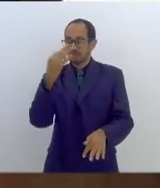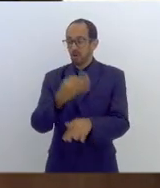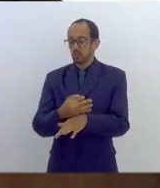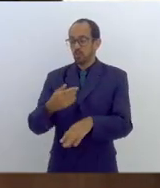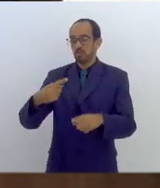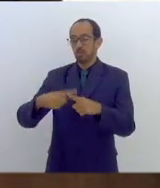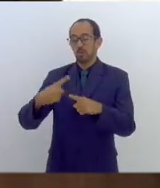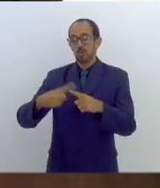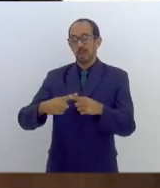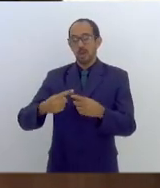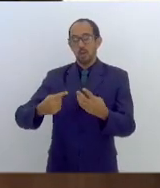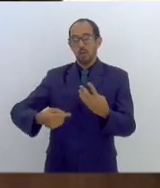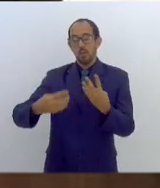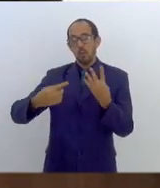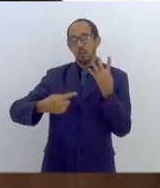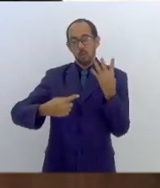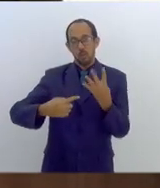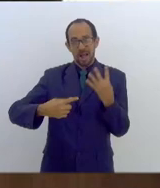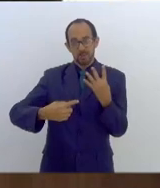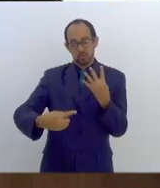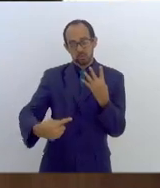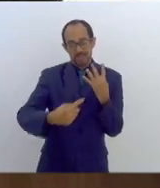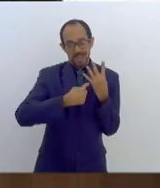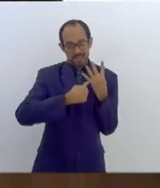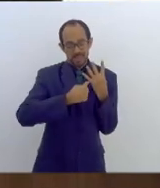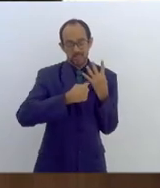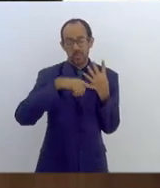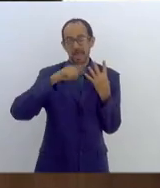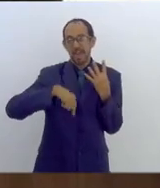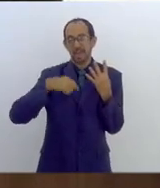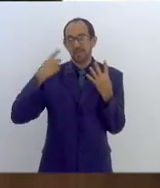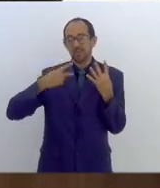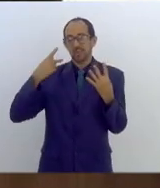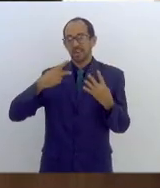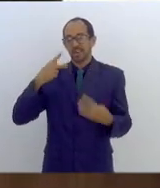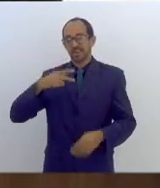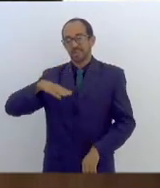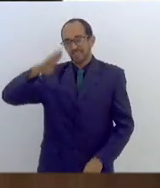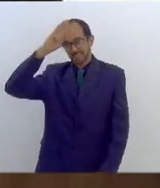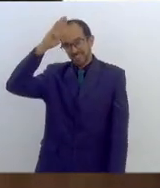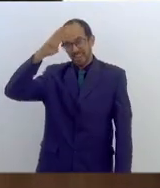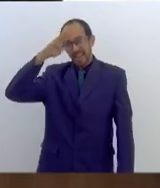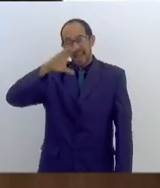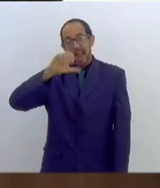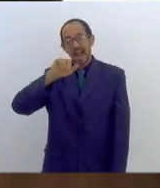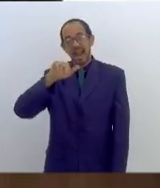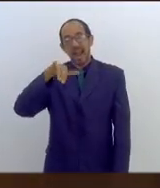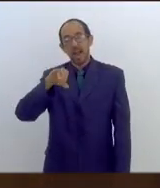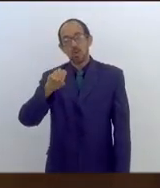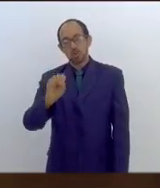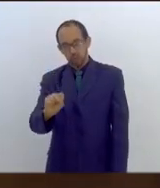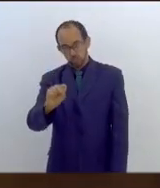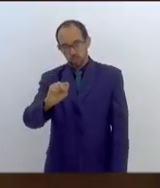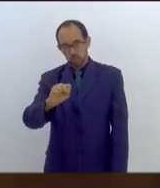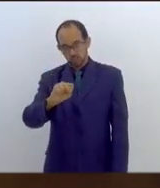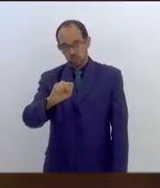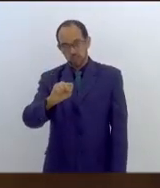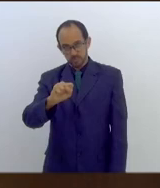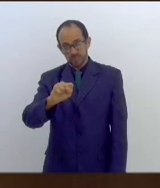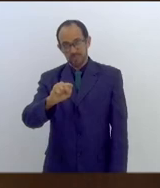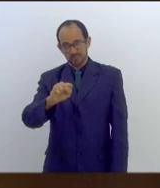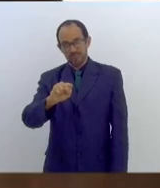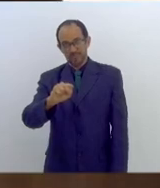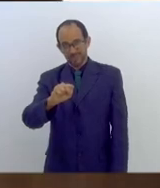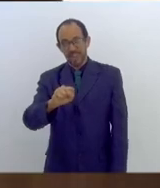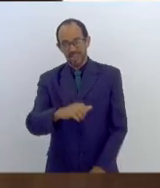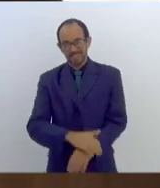quarto zagueiro do time adversário era o vereador Carlos Bolsonaro. Não que o senhor teria corrido da raia, são as hipóteses.